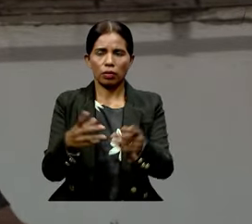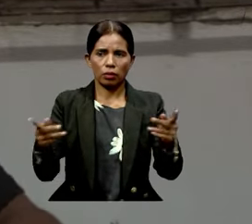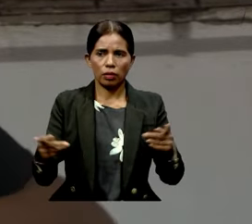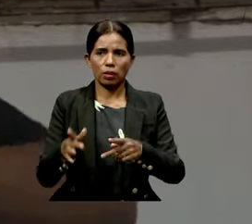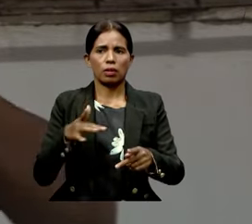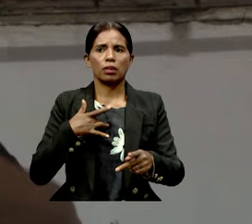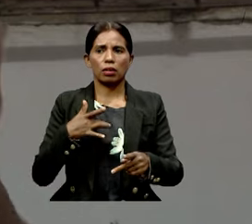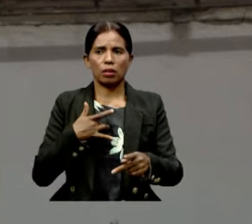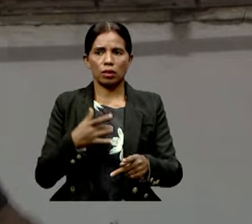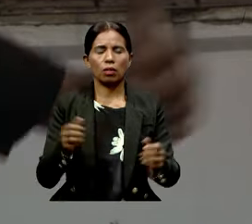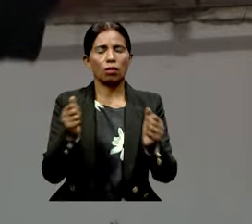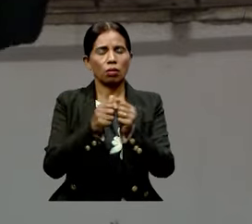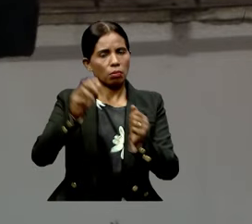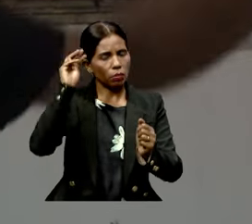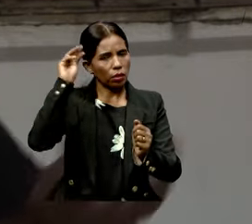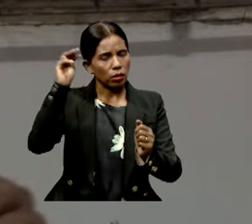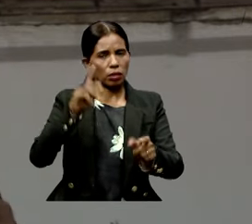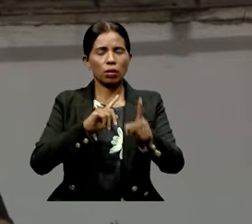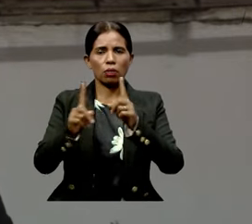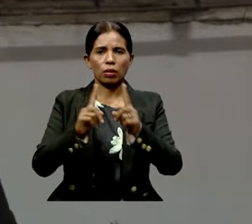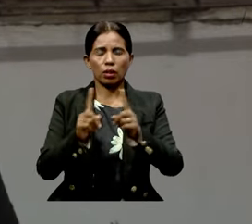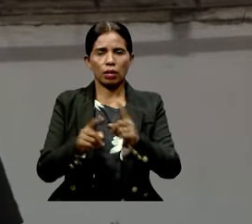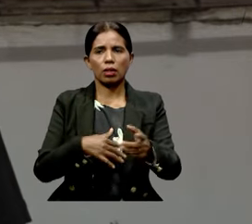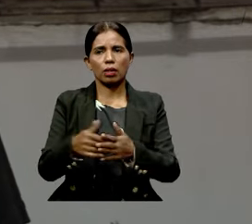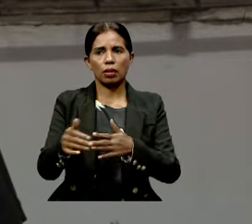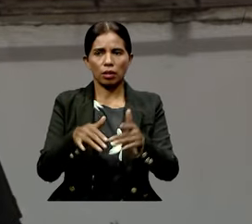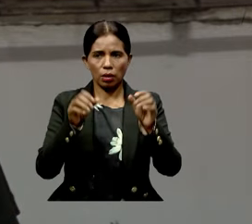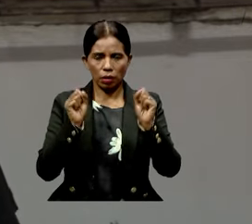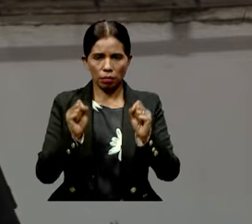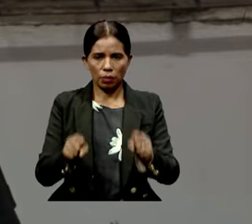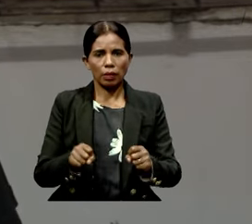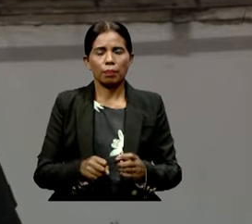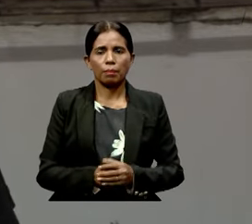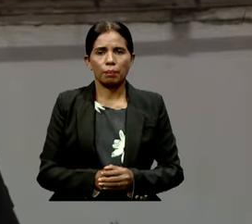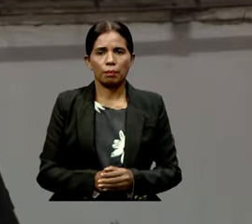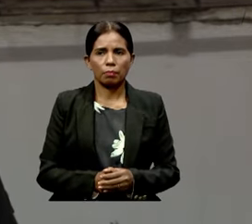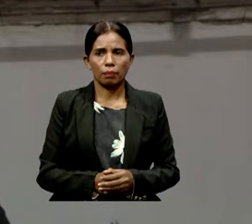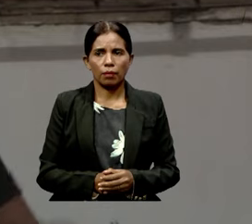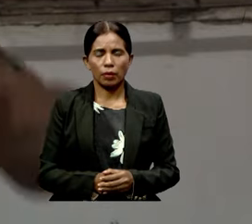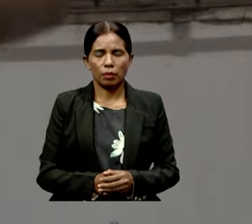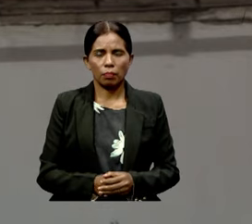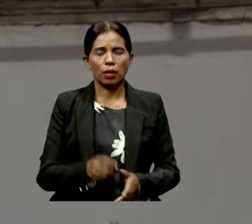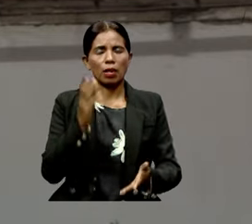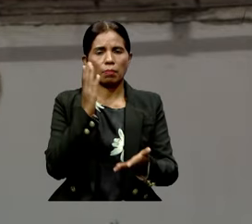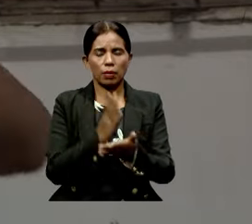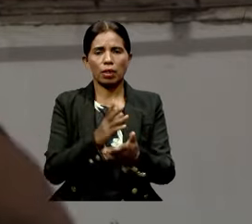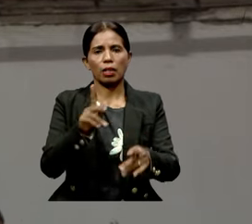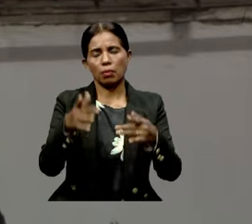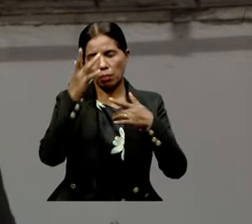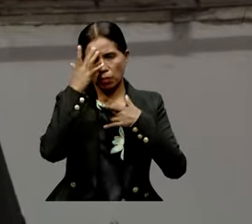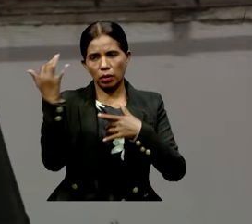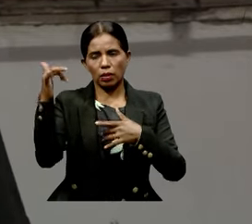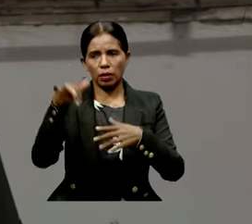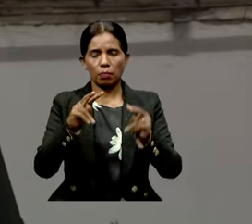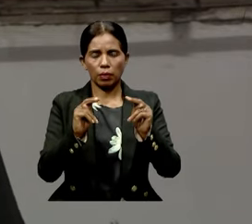kata, o ministra ninha drama, né, bele, será, bele cura, é mora sira, né, bem maca, nos